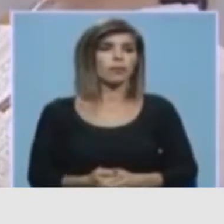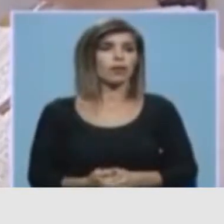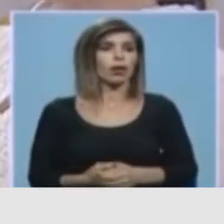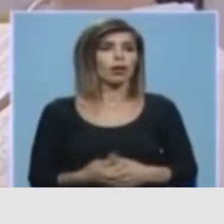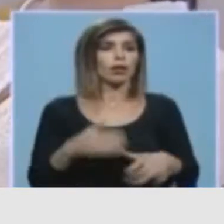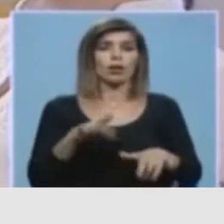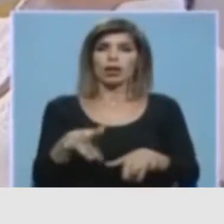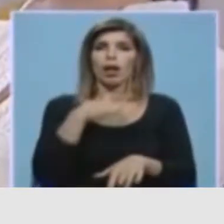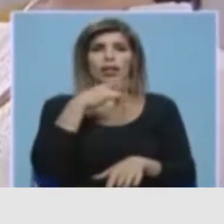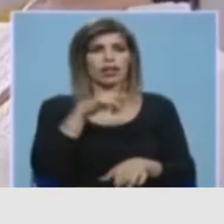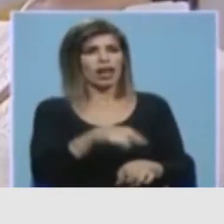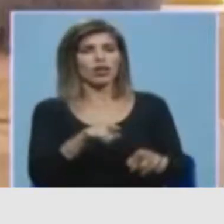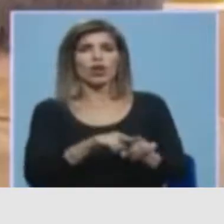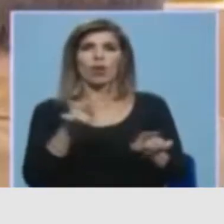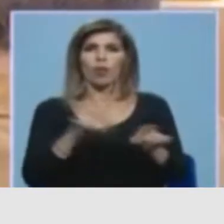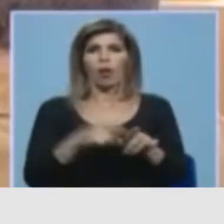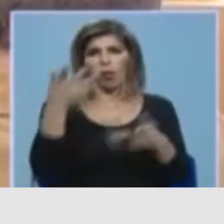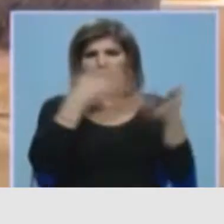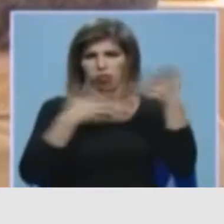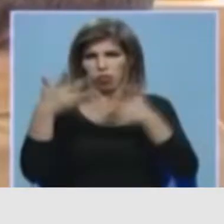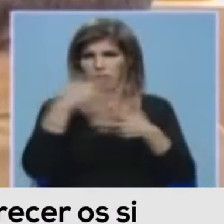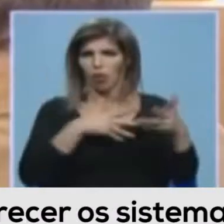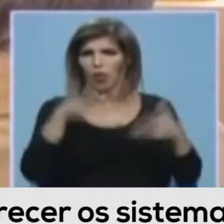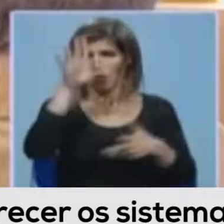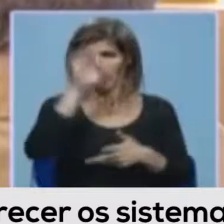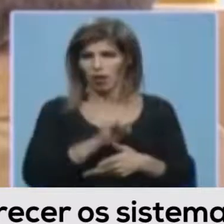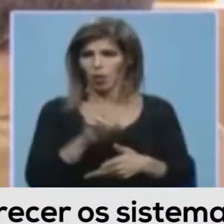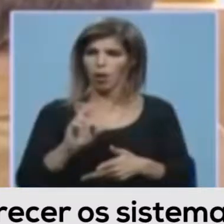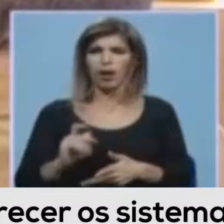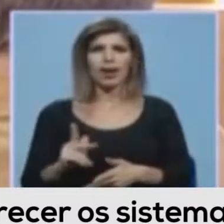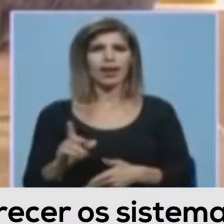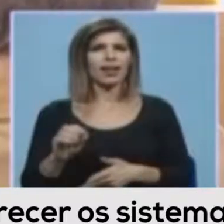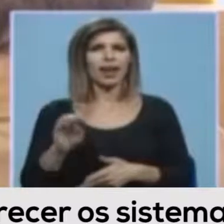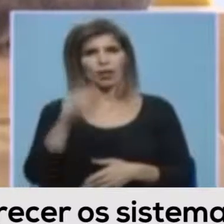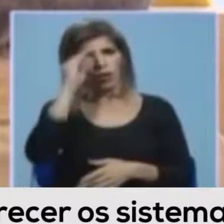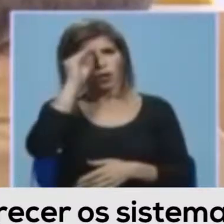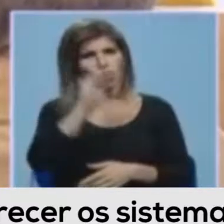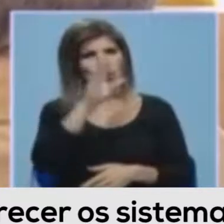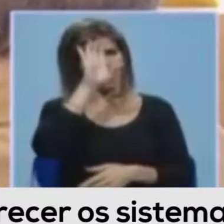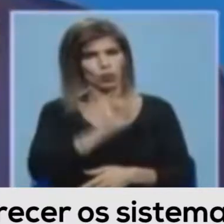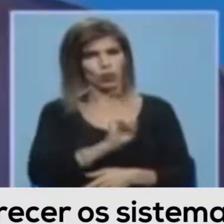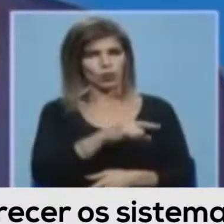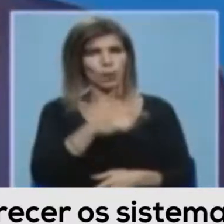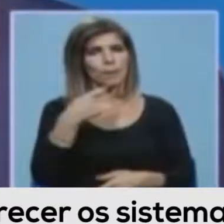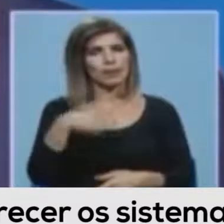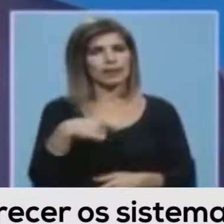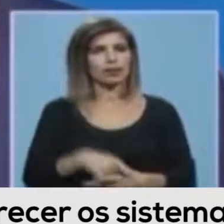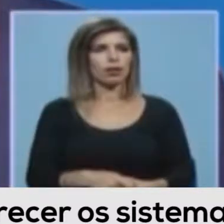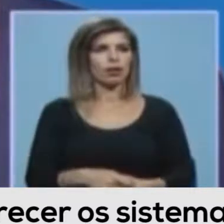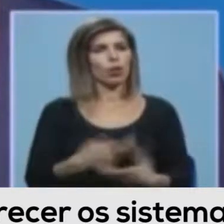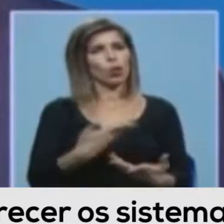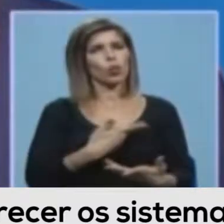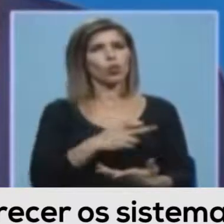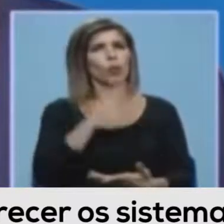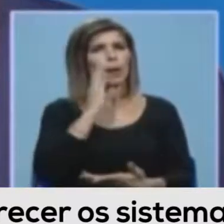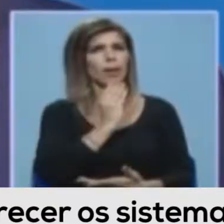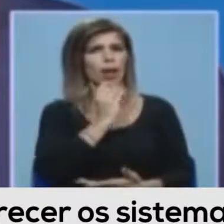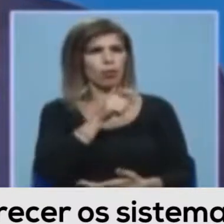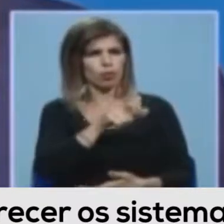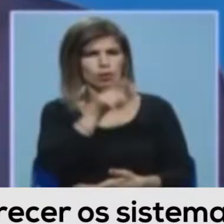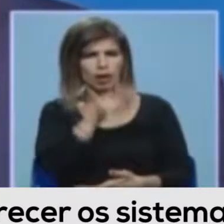que apelida de caos governativo, Carlos Pereira faz uma sugestão ao presidente do governo. O Dr. Miguel Albuquerque já